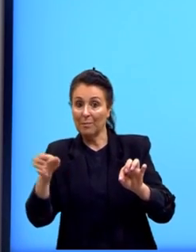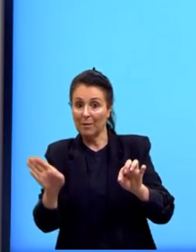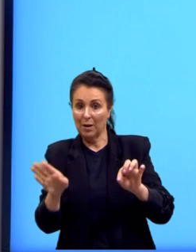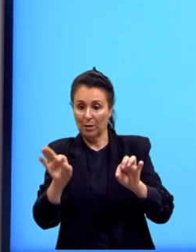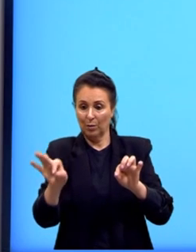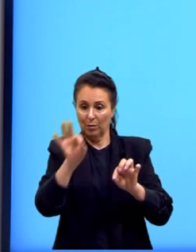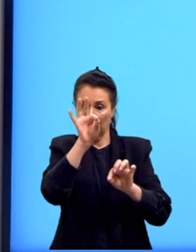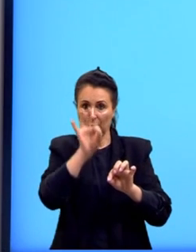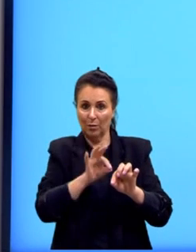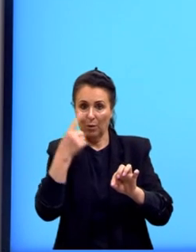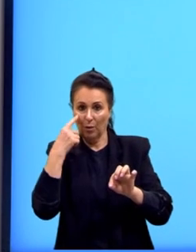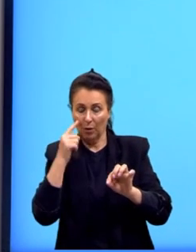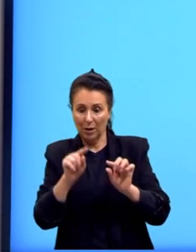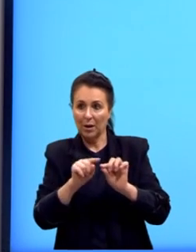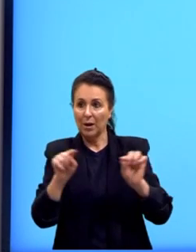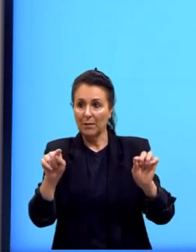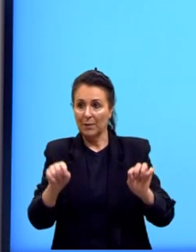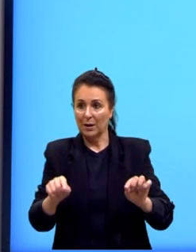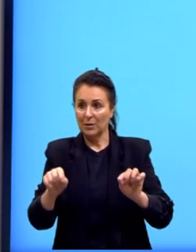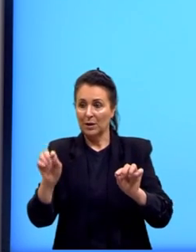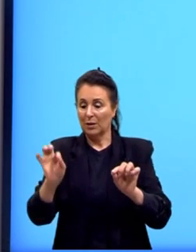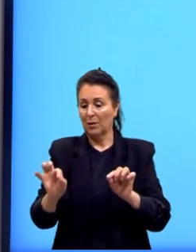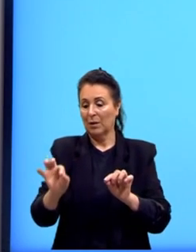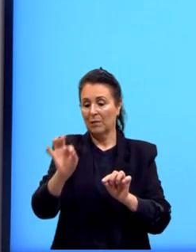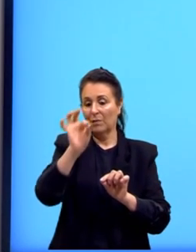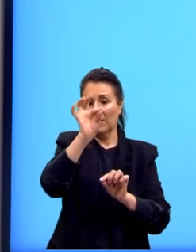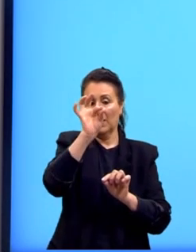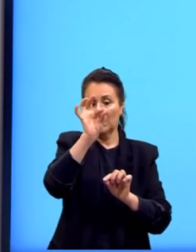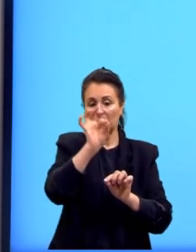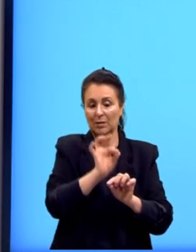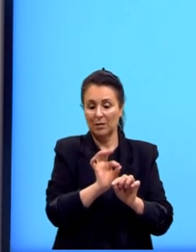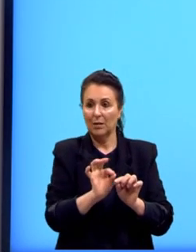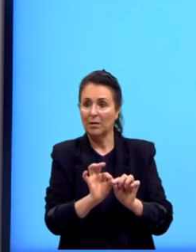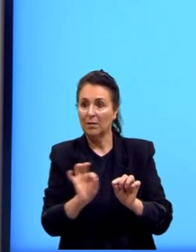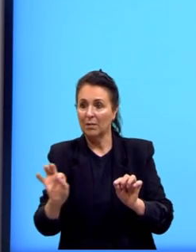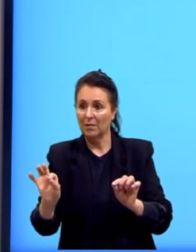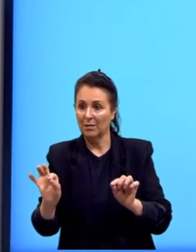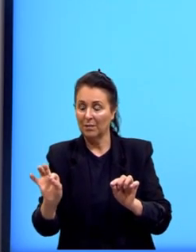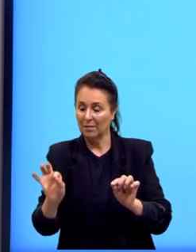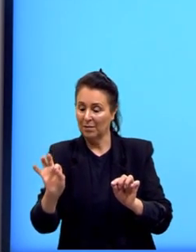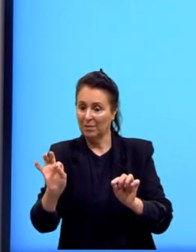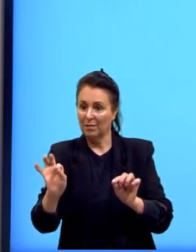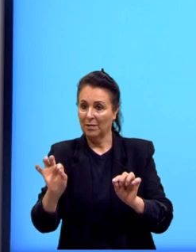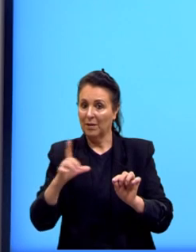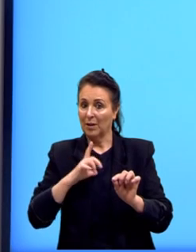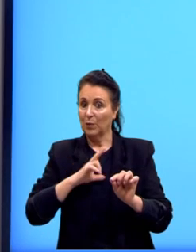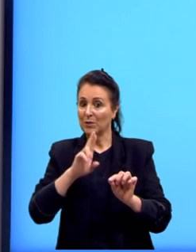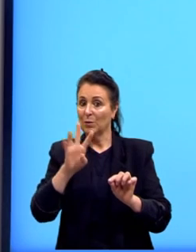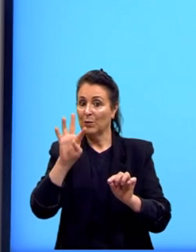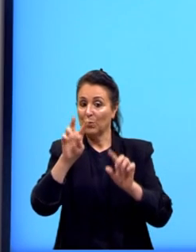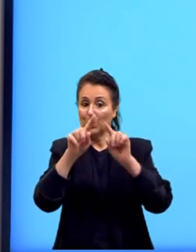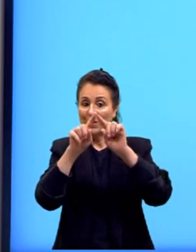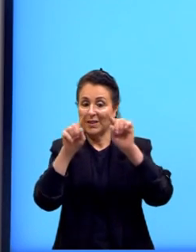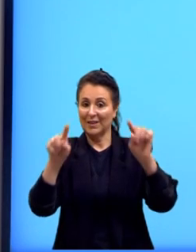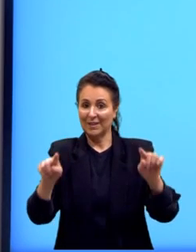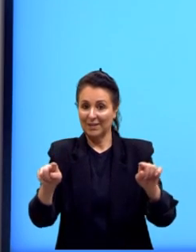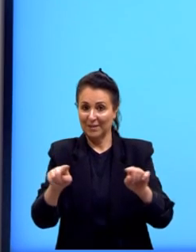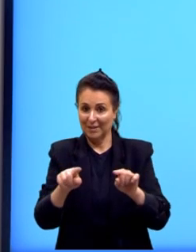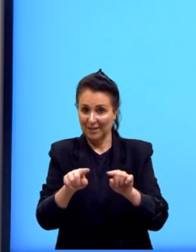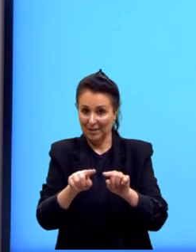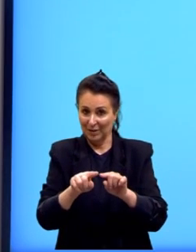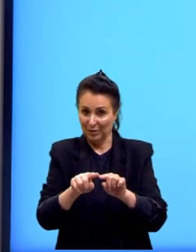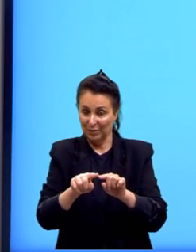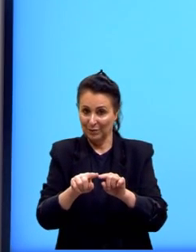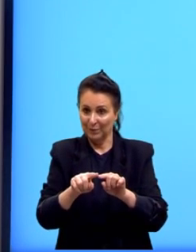1 então na figura um nós temos ali a o formato do instrumento conhecido como triângulo nós podemos